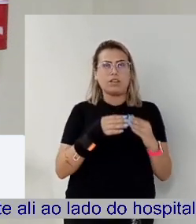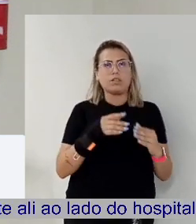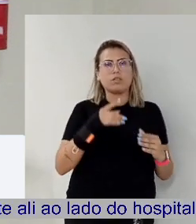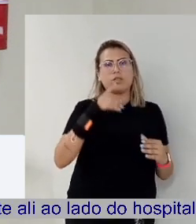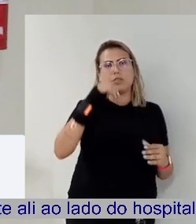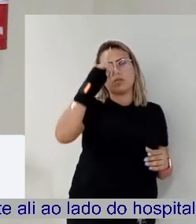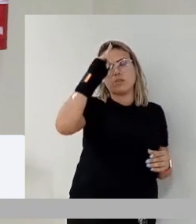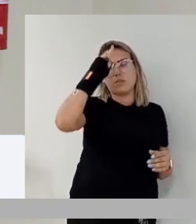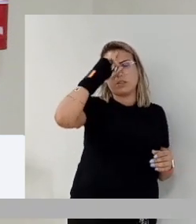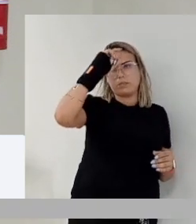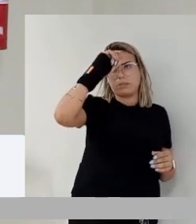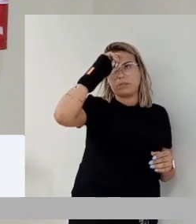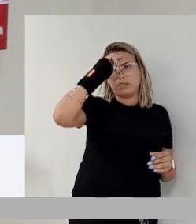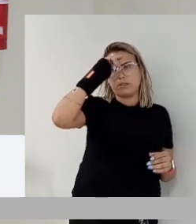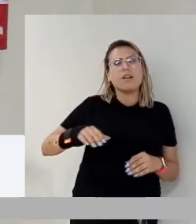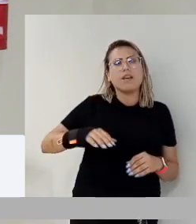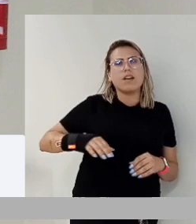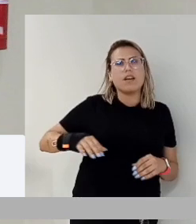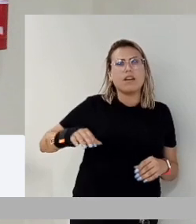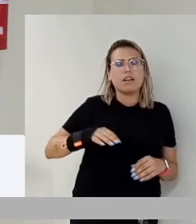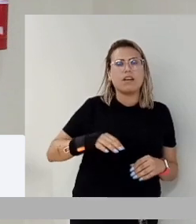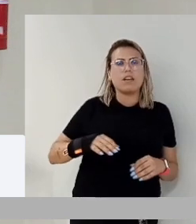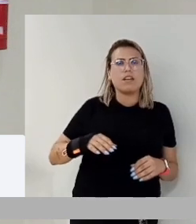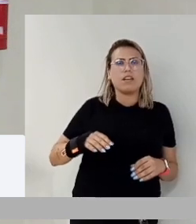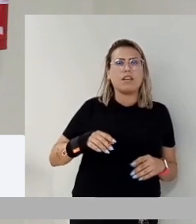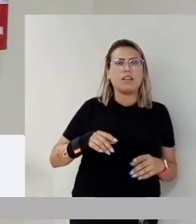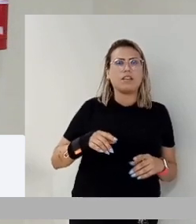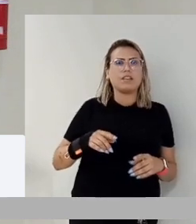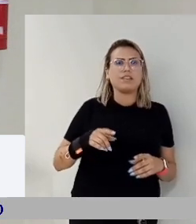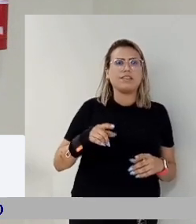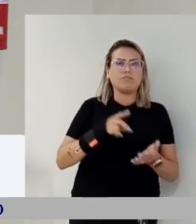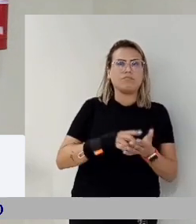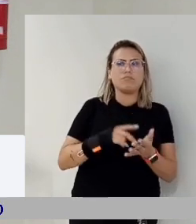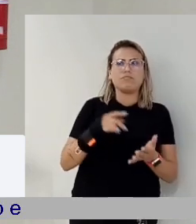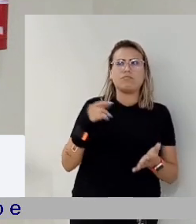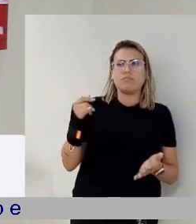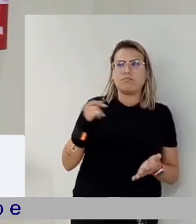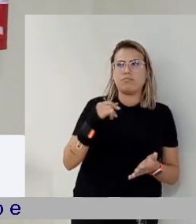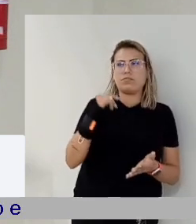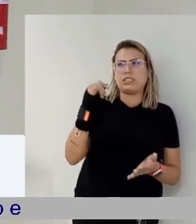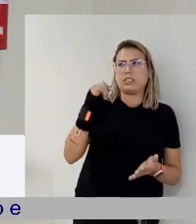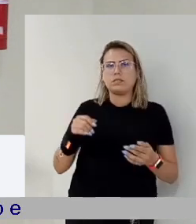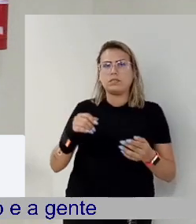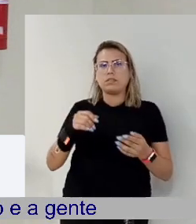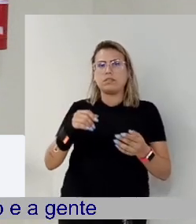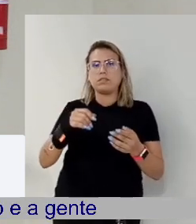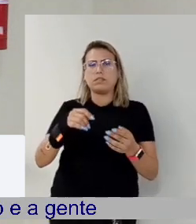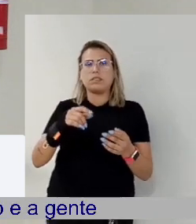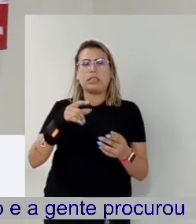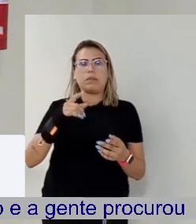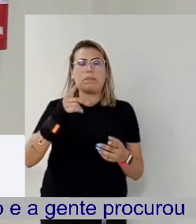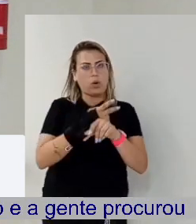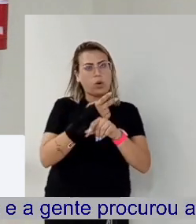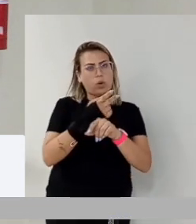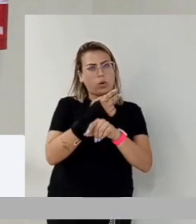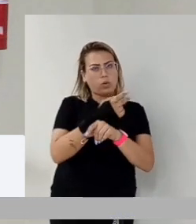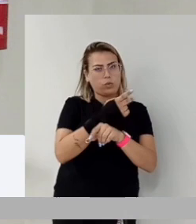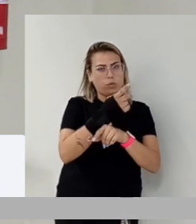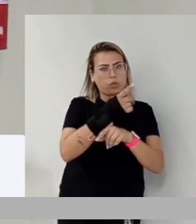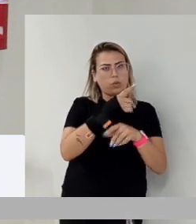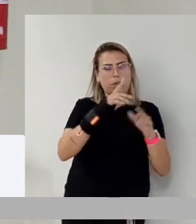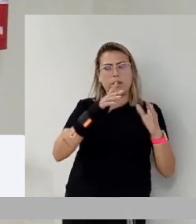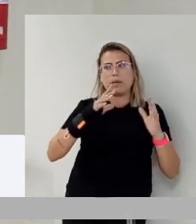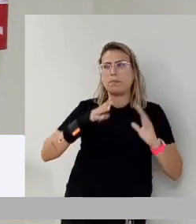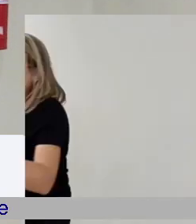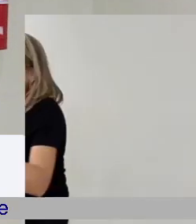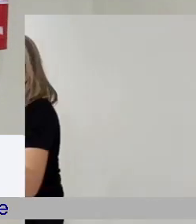uma área que realmente está com bastante mato e a gente procurou a limpeza pública para